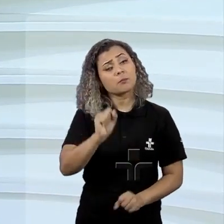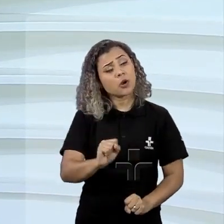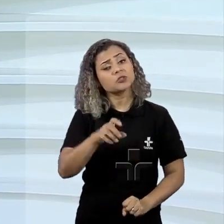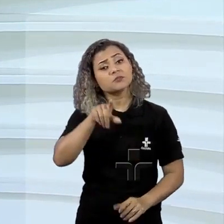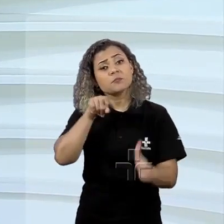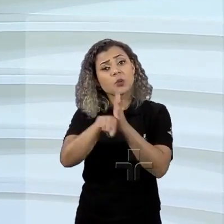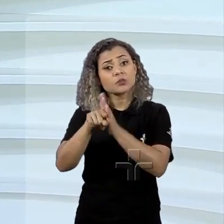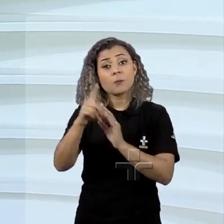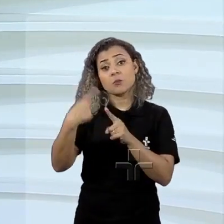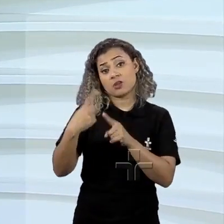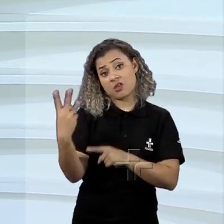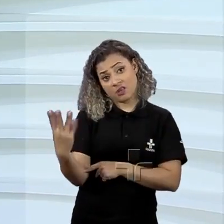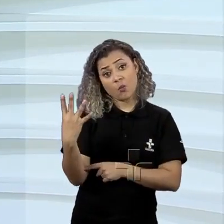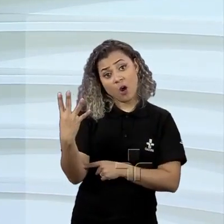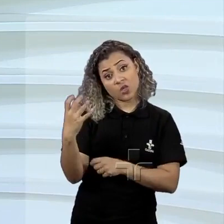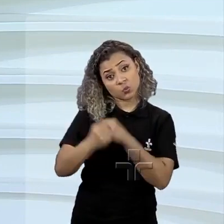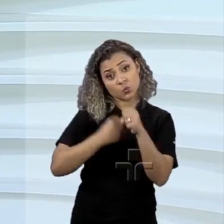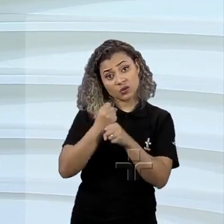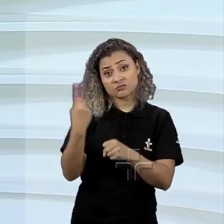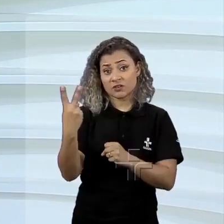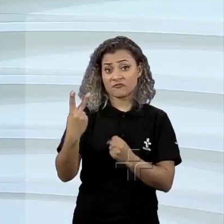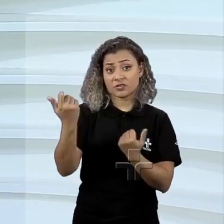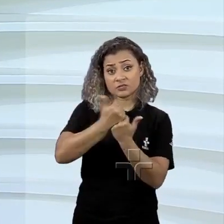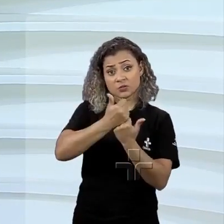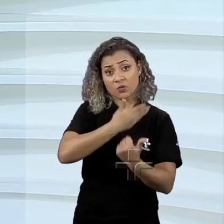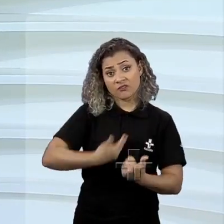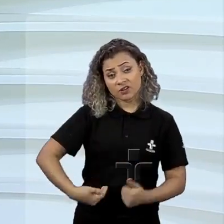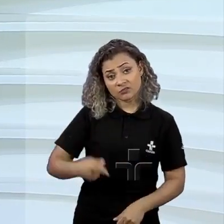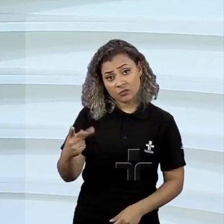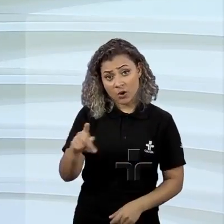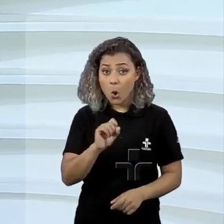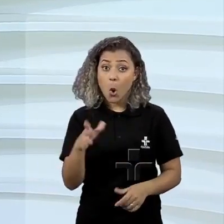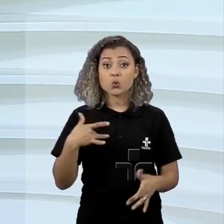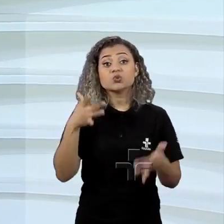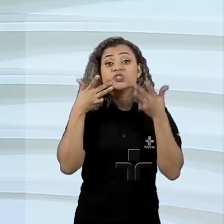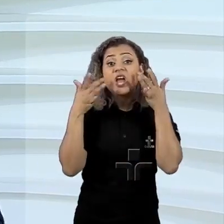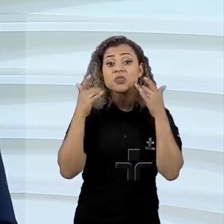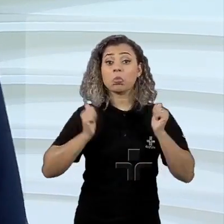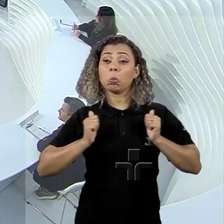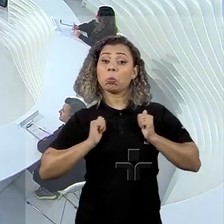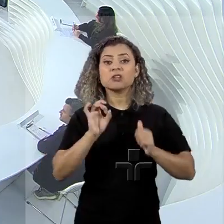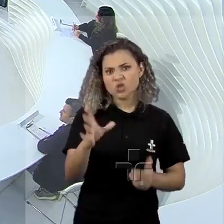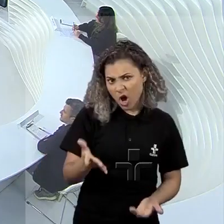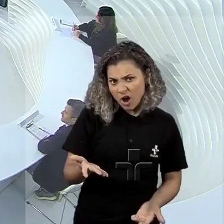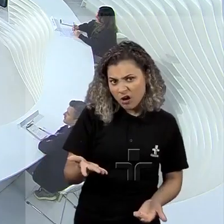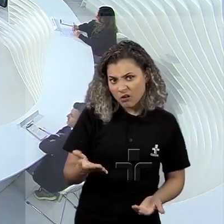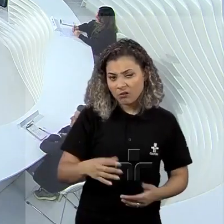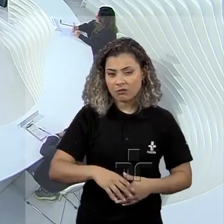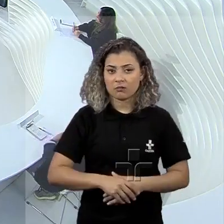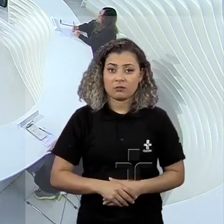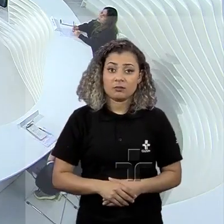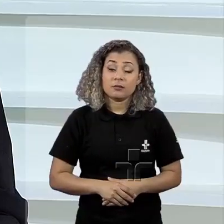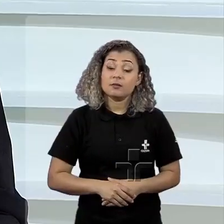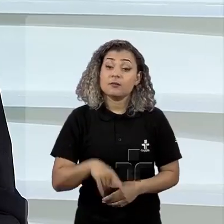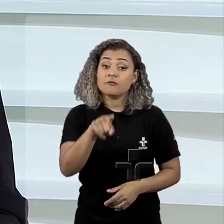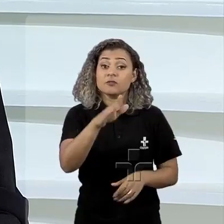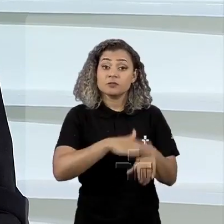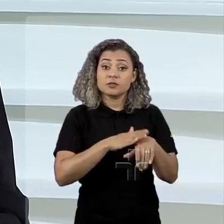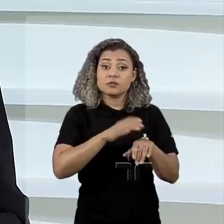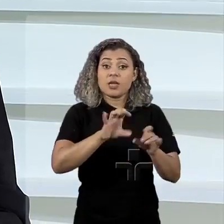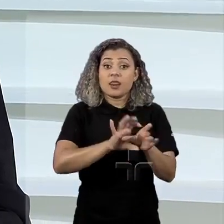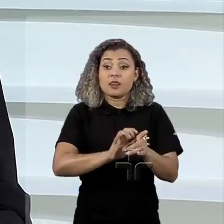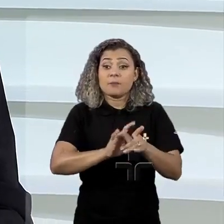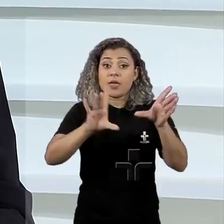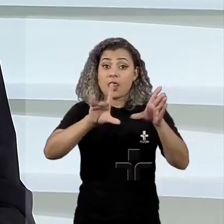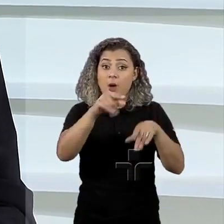ele ficou 4 anos como vice-governador. Ou foi uma peça decorativa nesse período? Prefeito, o senhor se apresenta como liberal, com uma